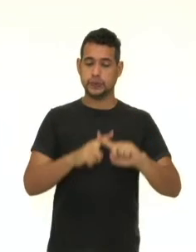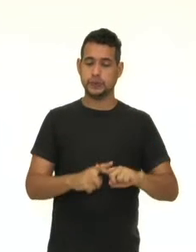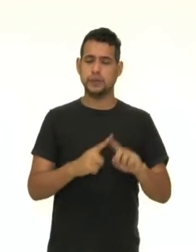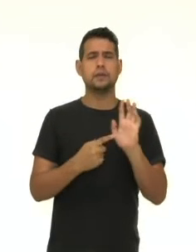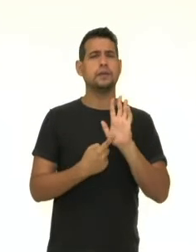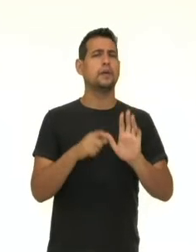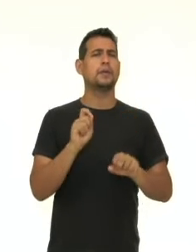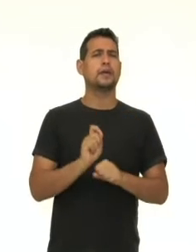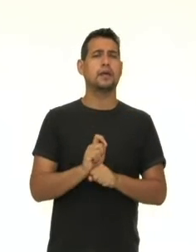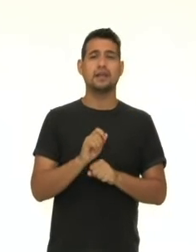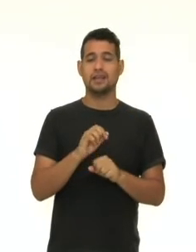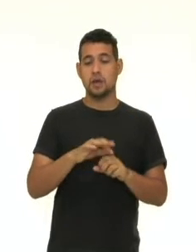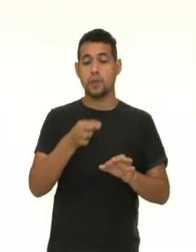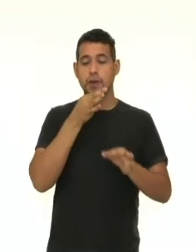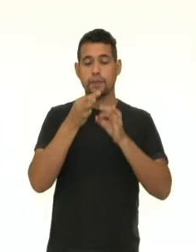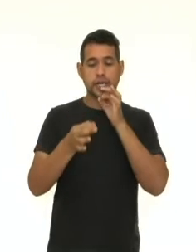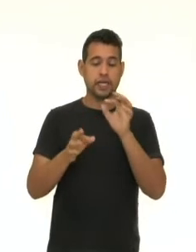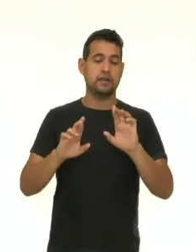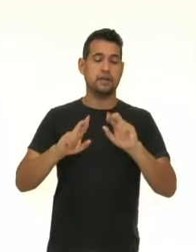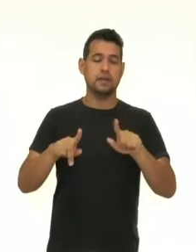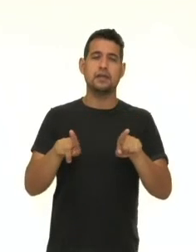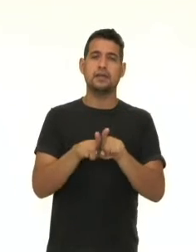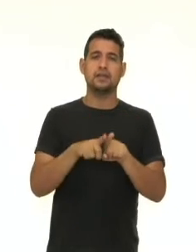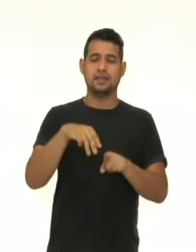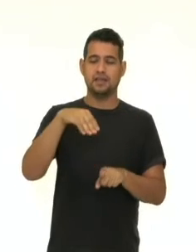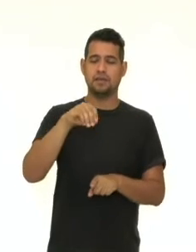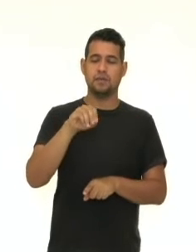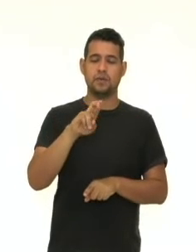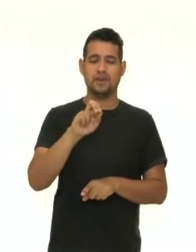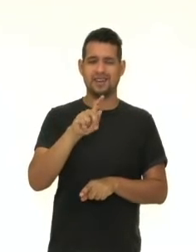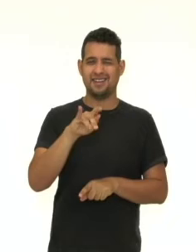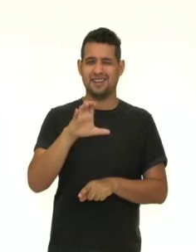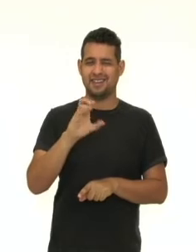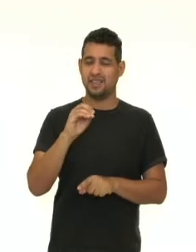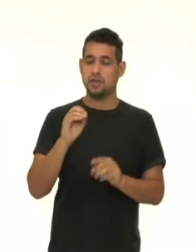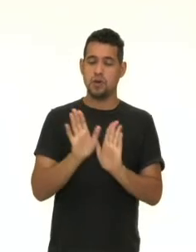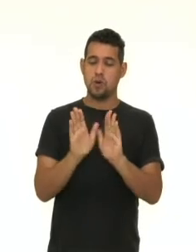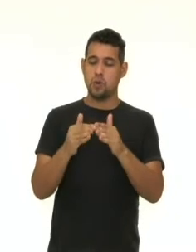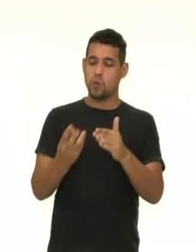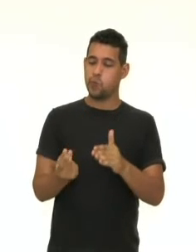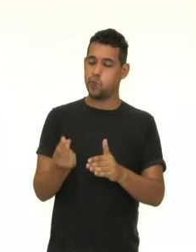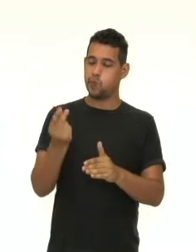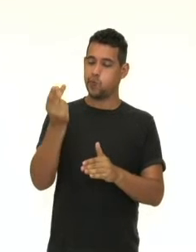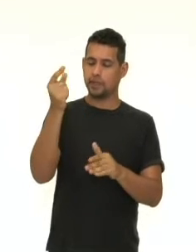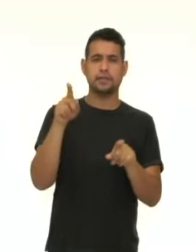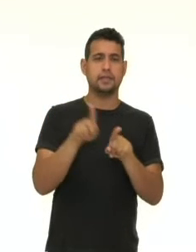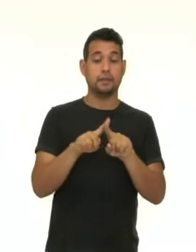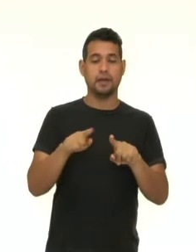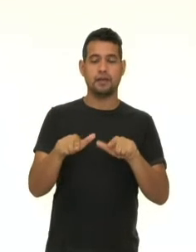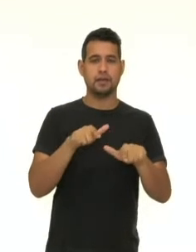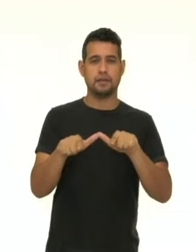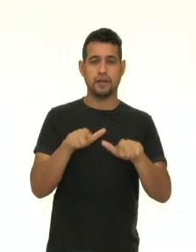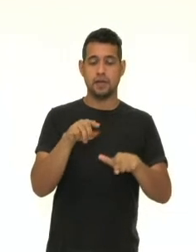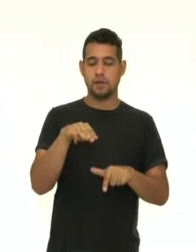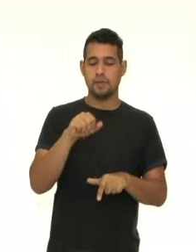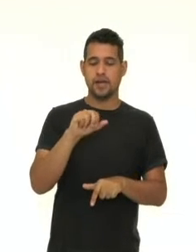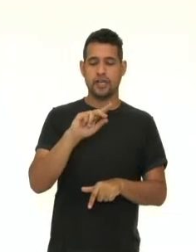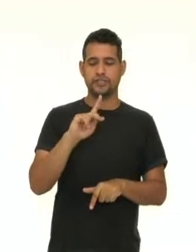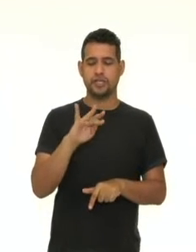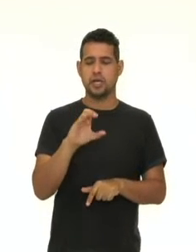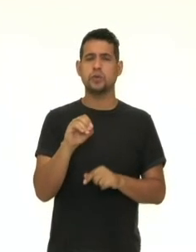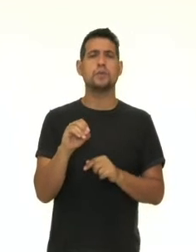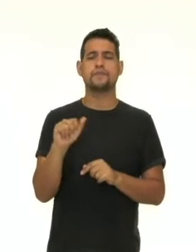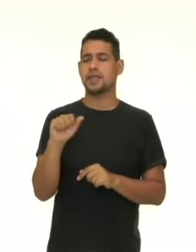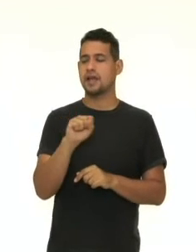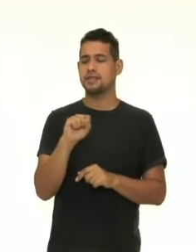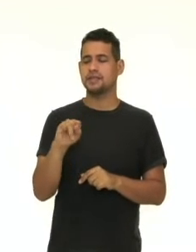quê? As contradições e moralismos da elite burguesa. Na obra de Machado de Assis é possível